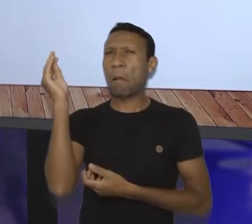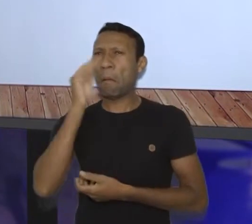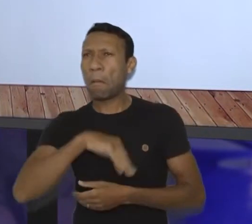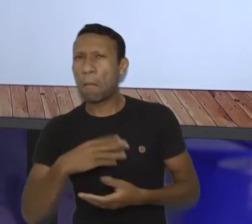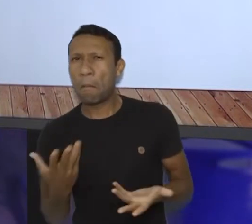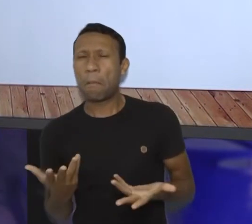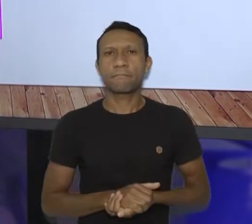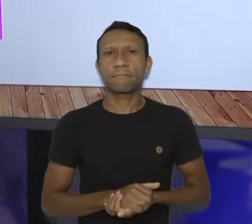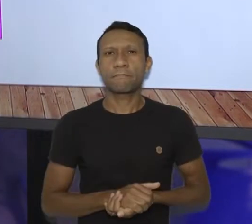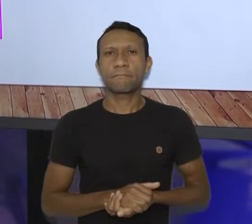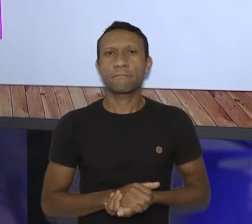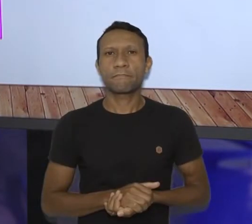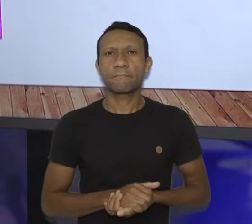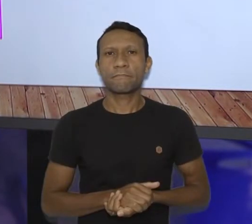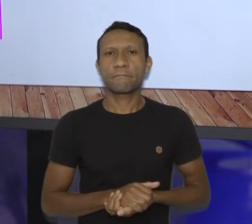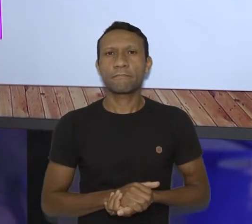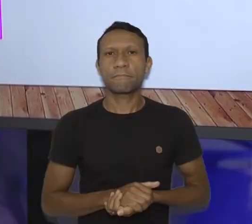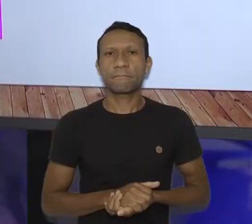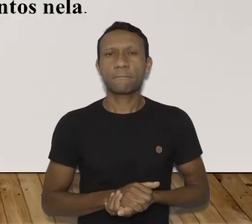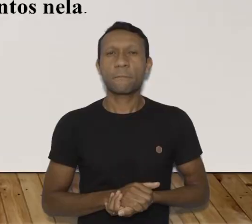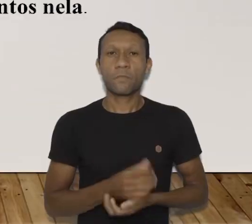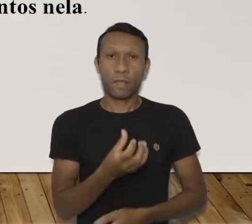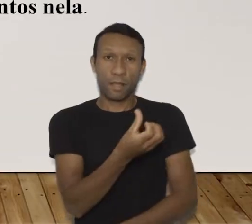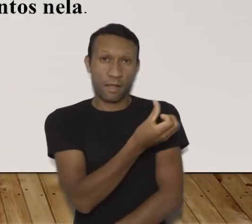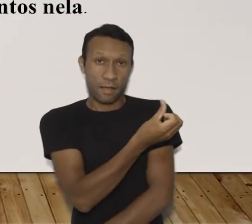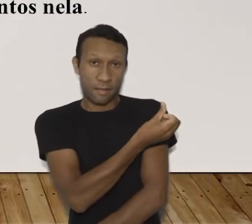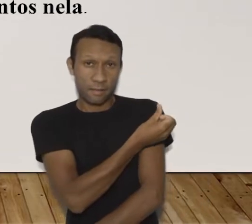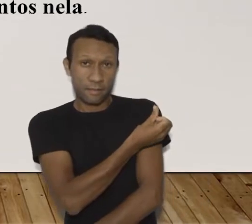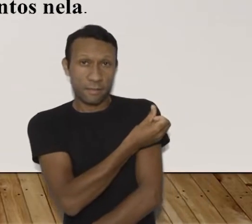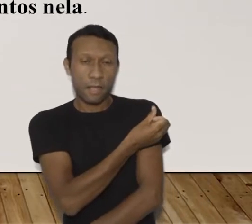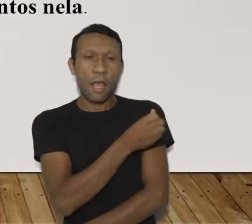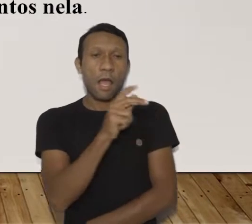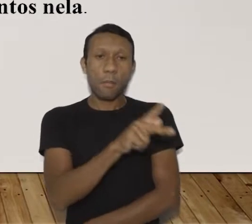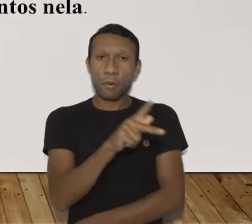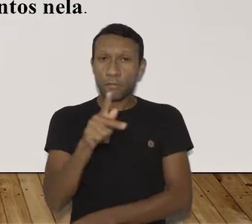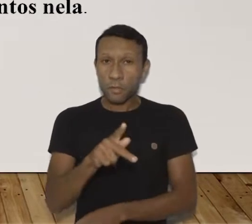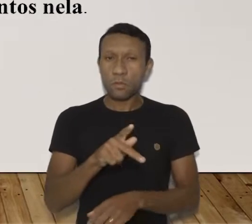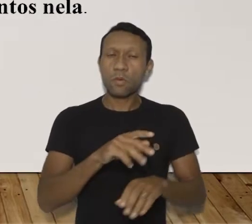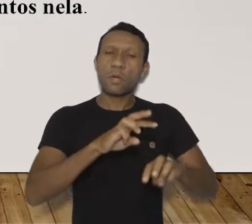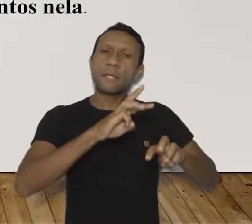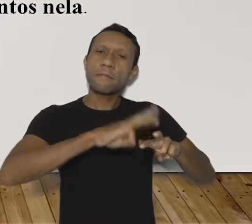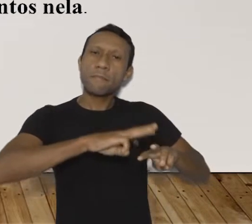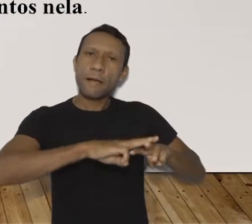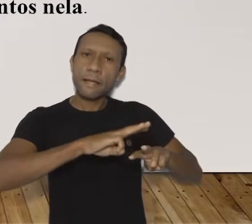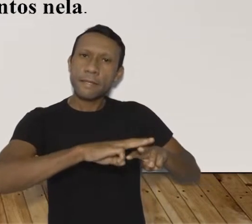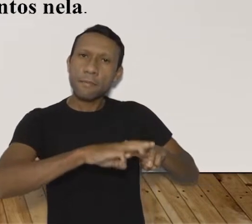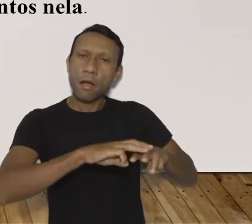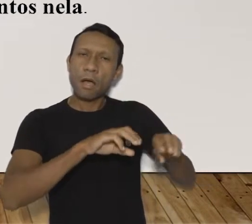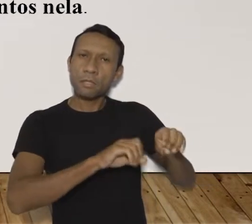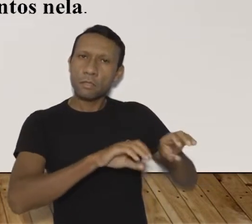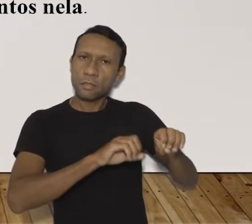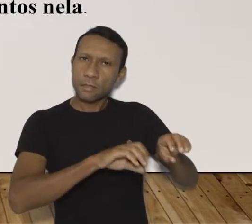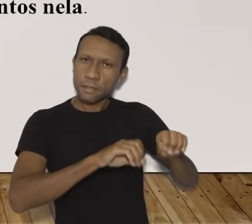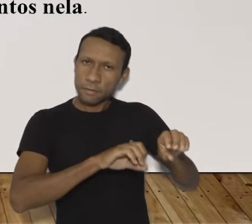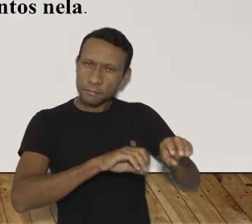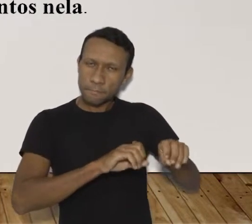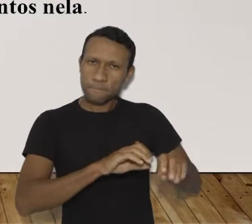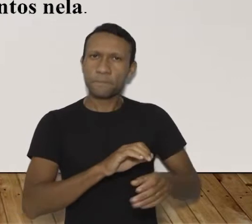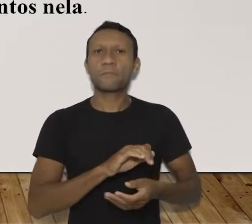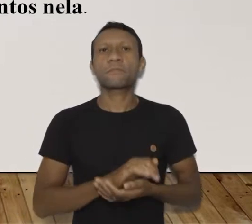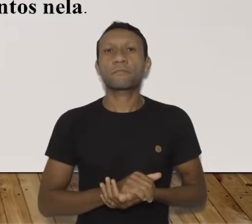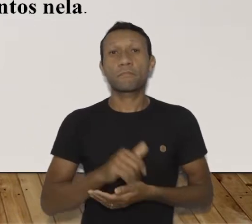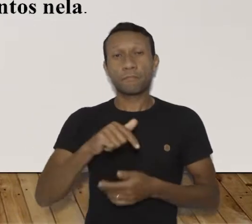se proteja. Vamos para a sexta questão. A professora de matemática do 7º ano da Escola de Tempo Integral, ETE,